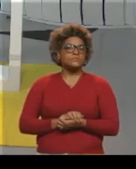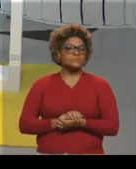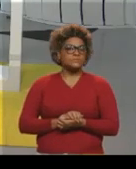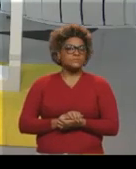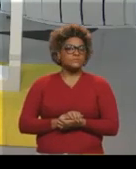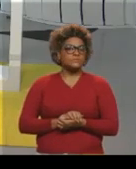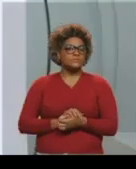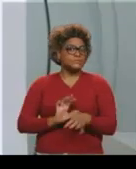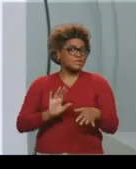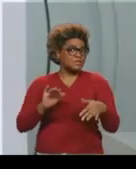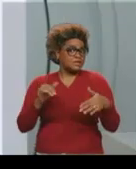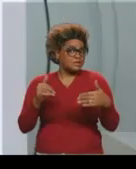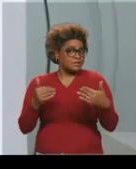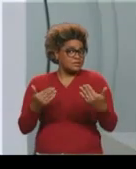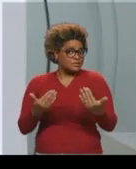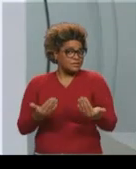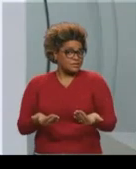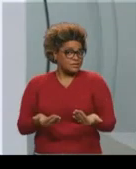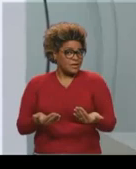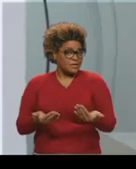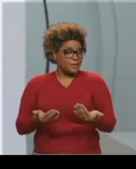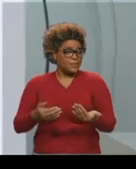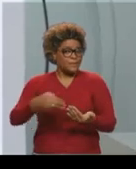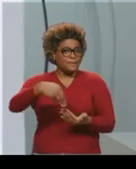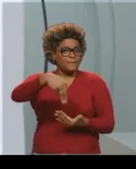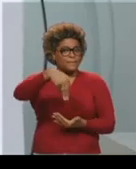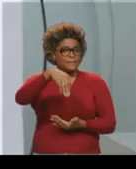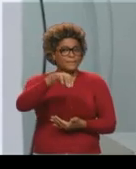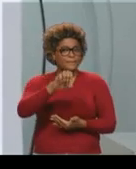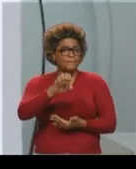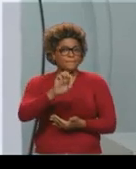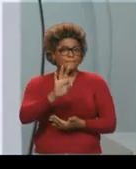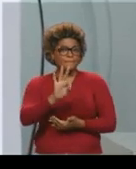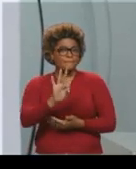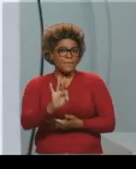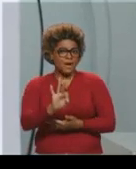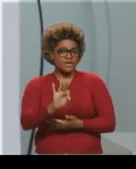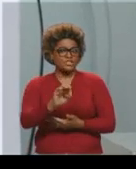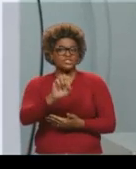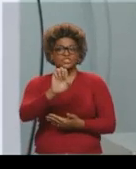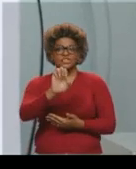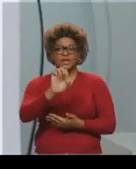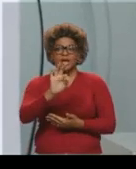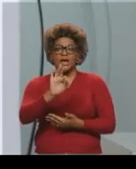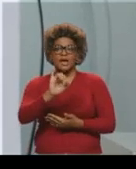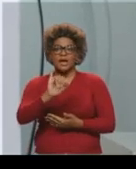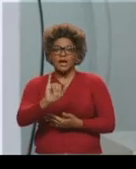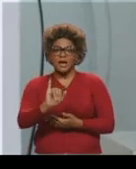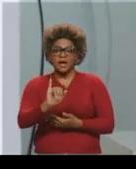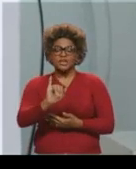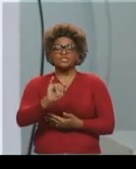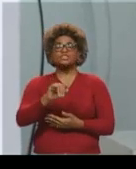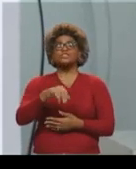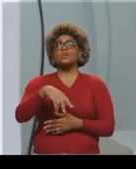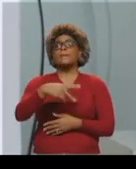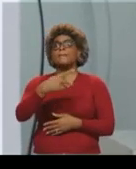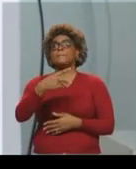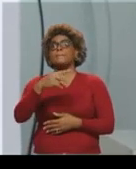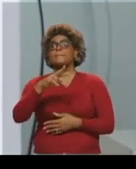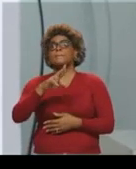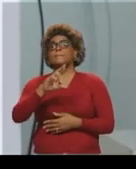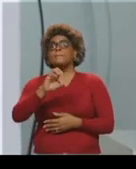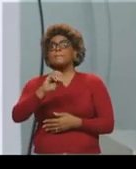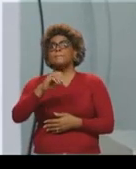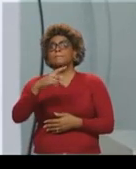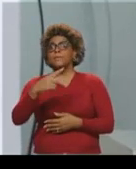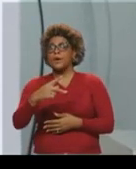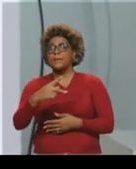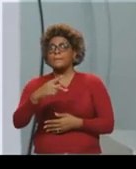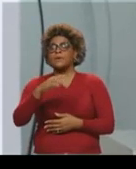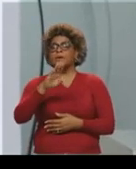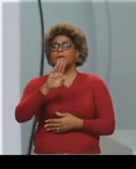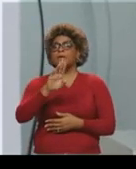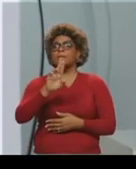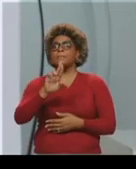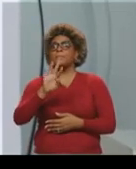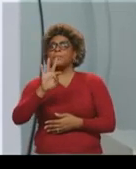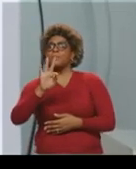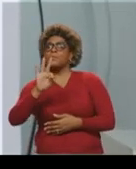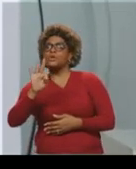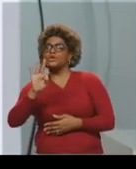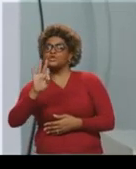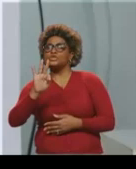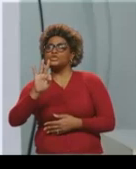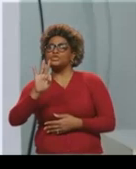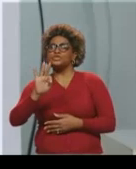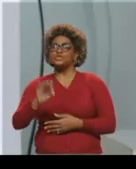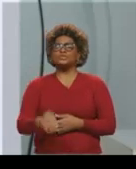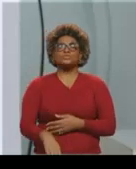Então, met, et, prop, but. Butano, só ligação